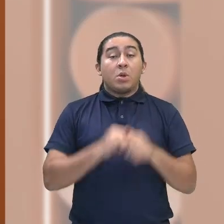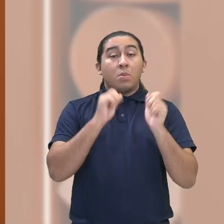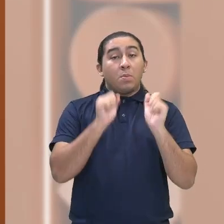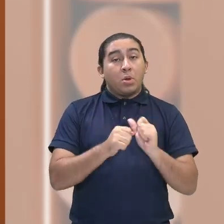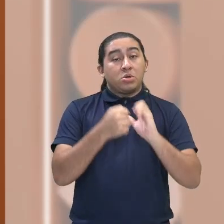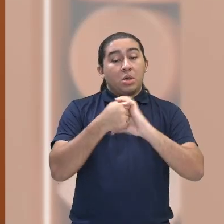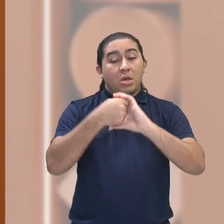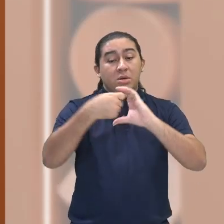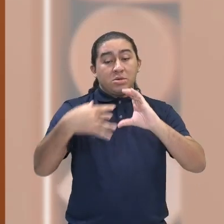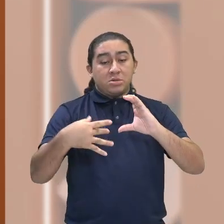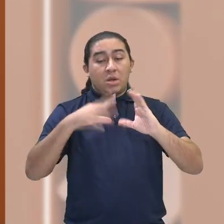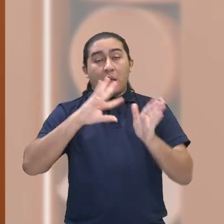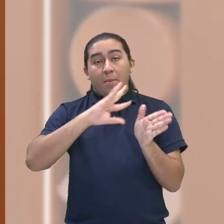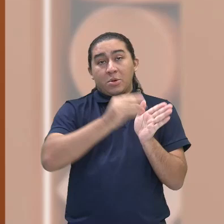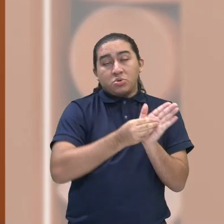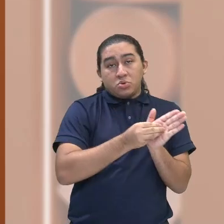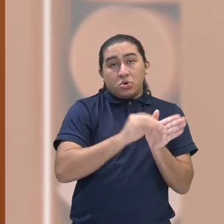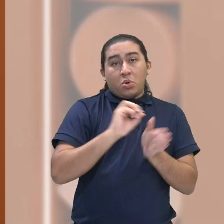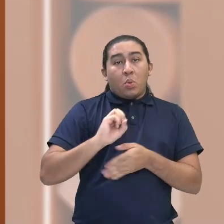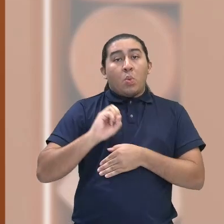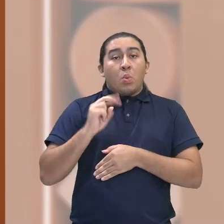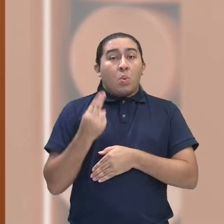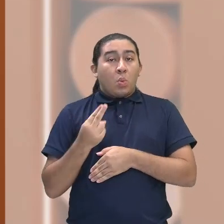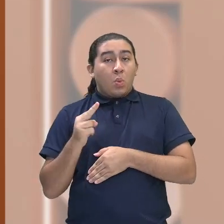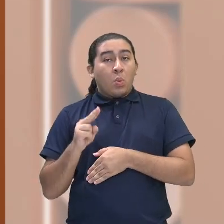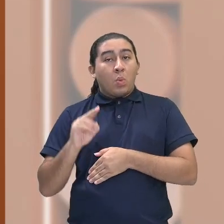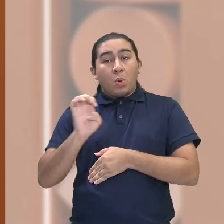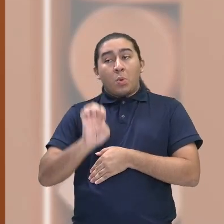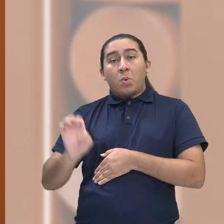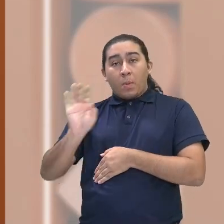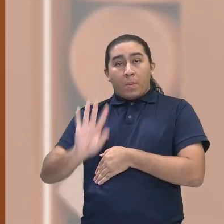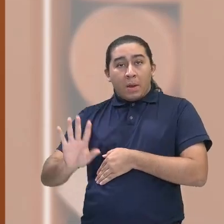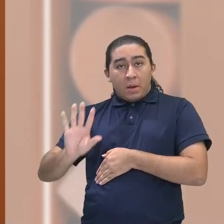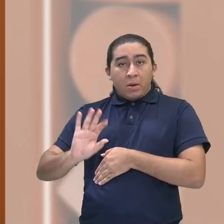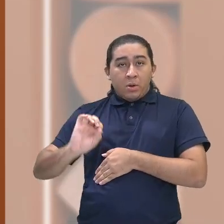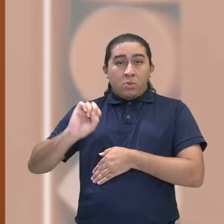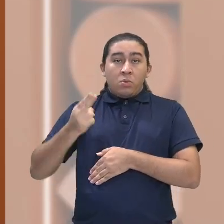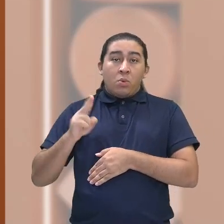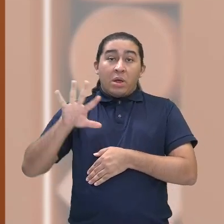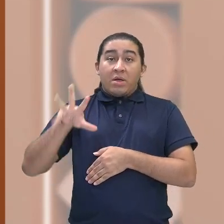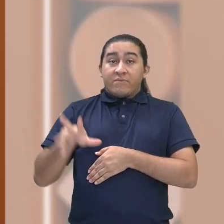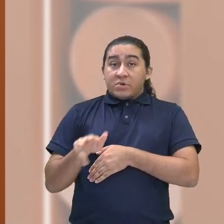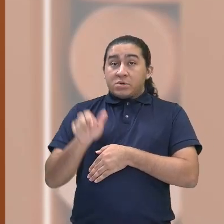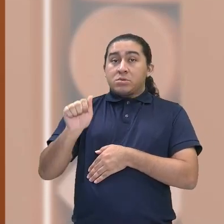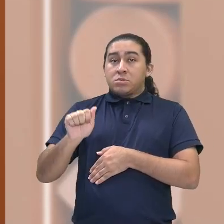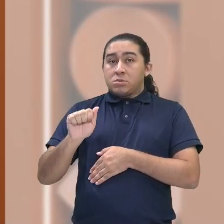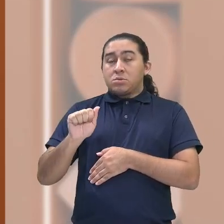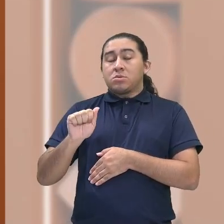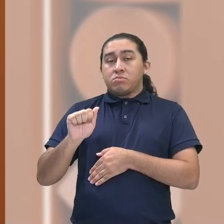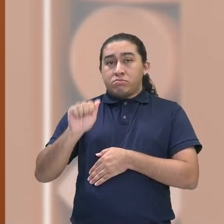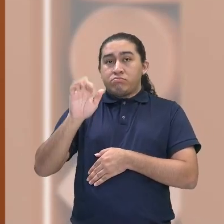elas amazônicas ou europeias, africanas